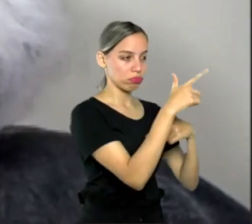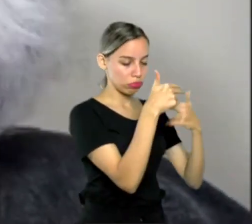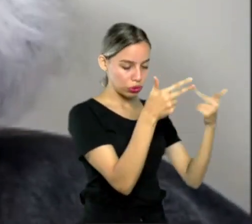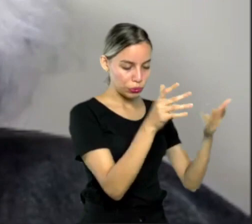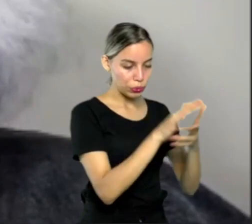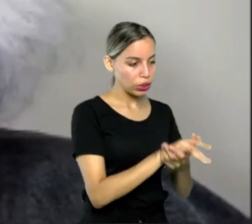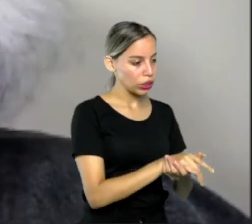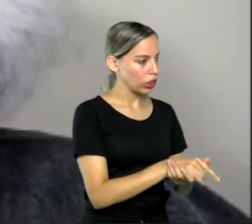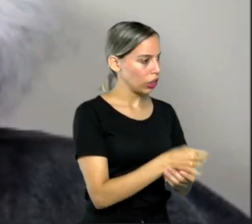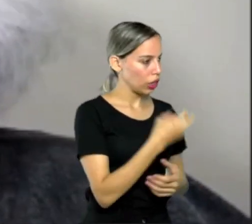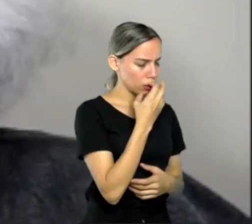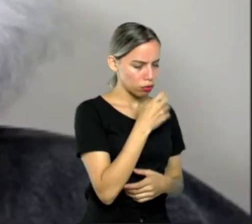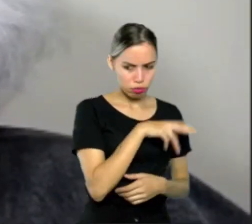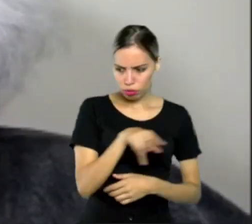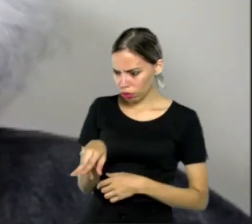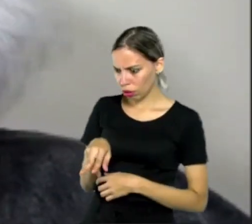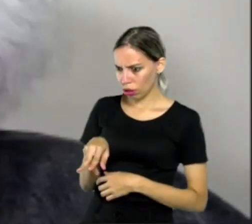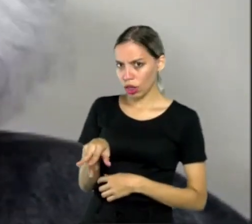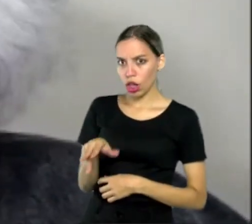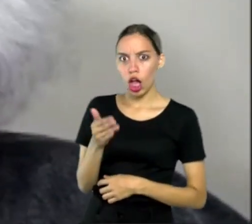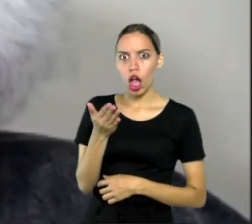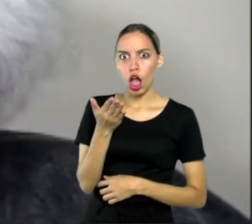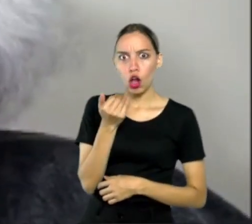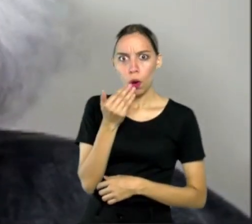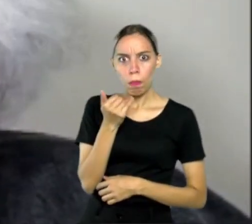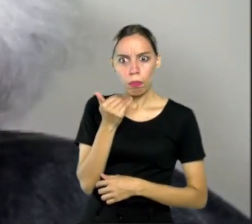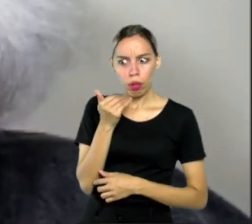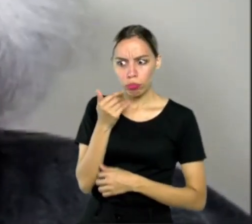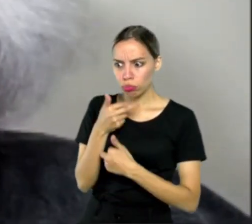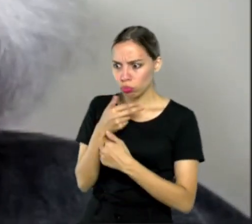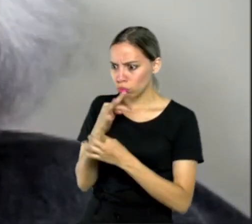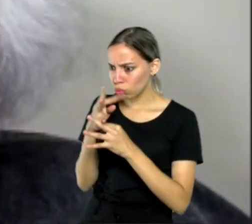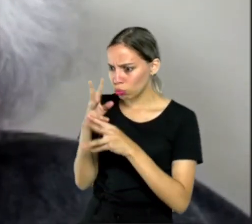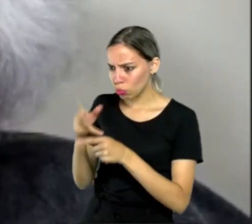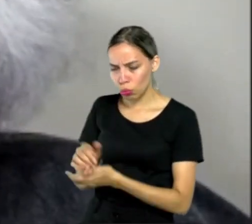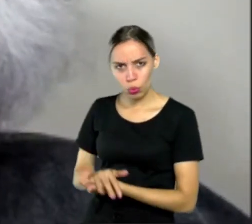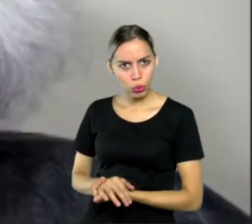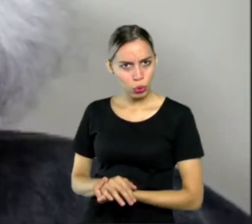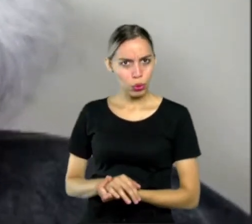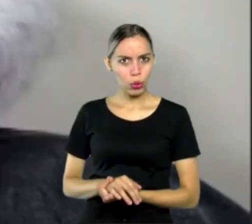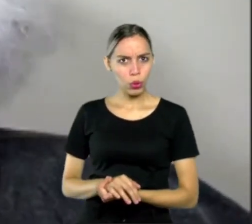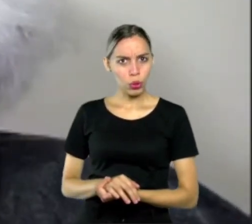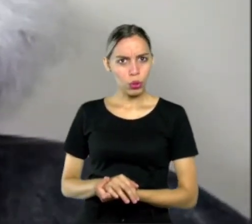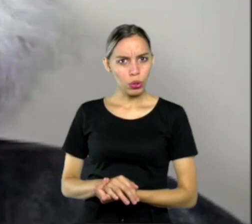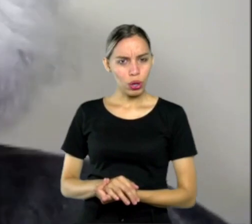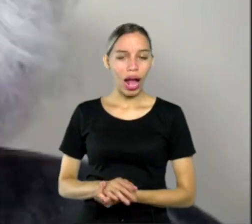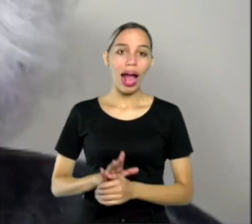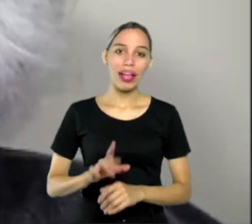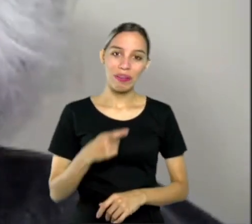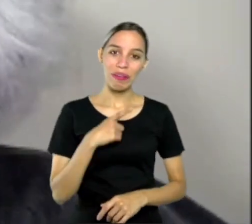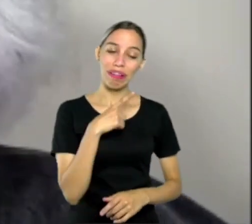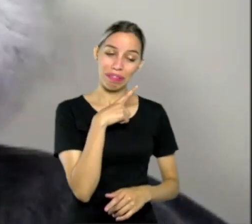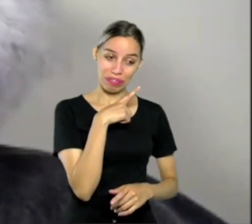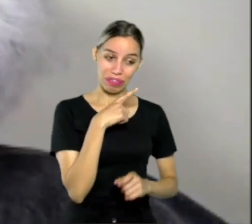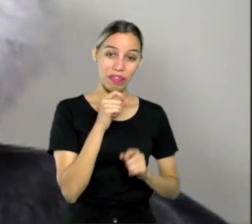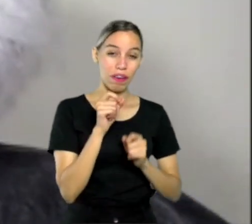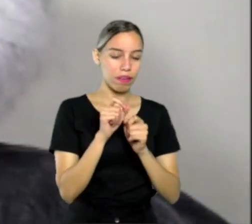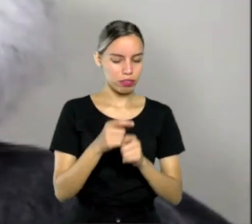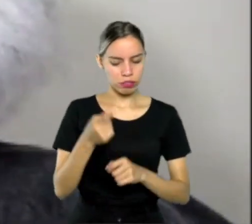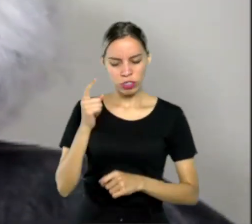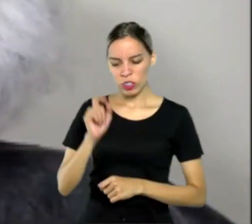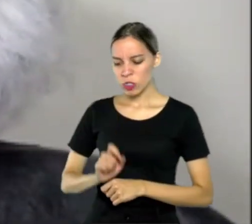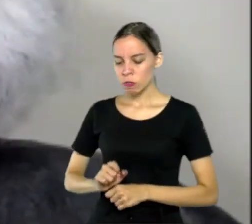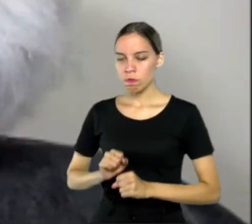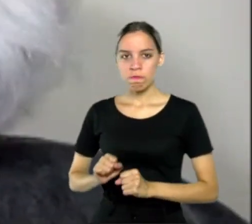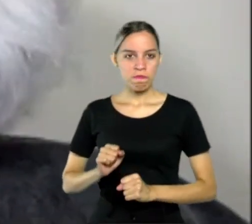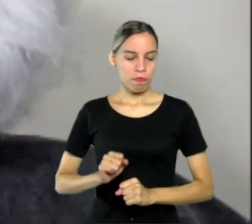minha cadela, pequena, vadia, com meus versos cagou poesia. Morrer não morreu, ficou